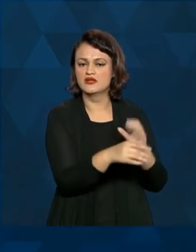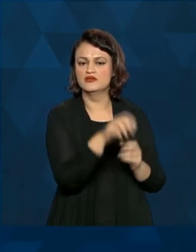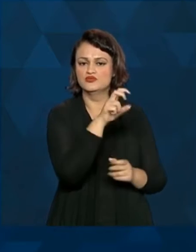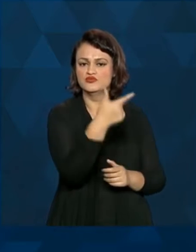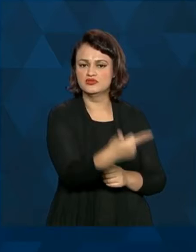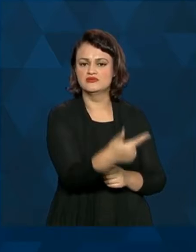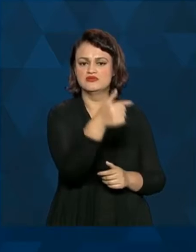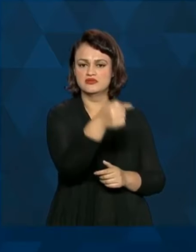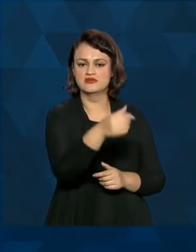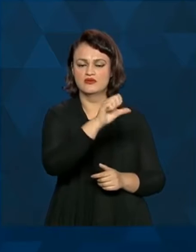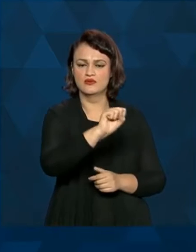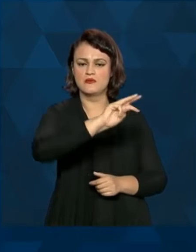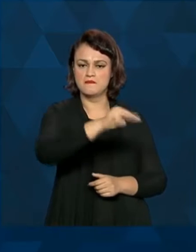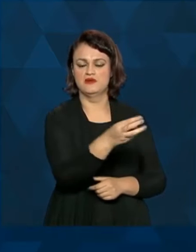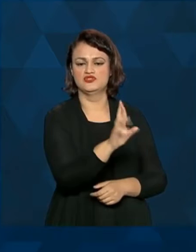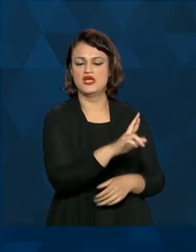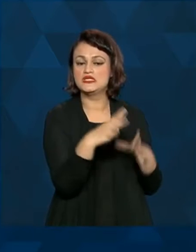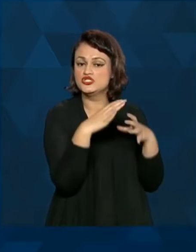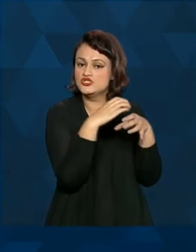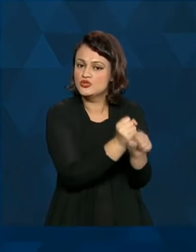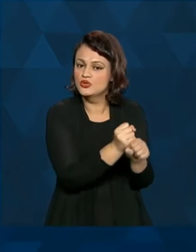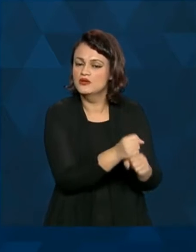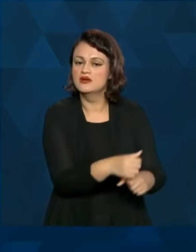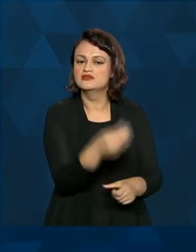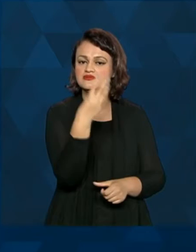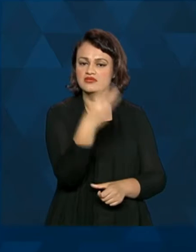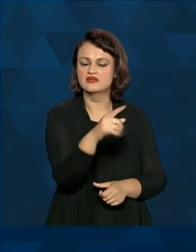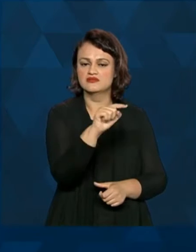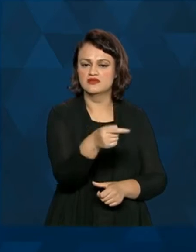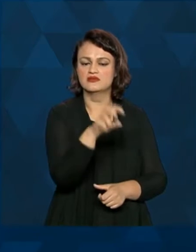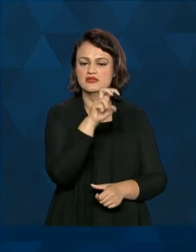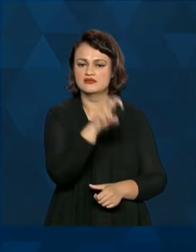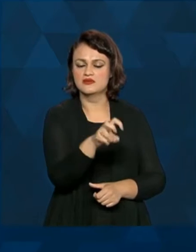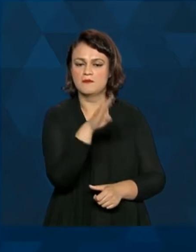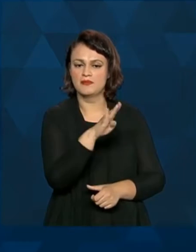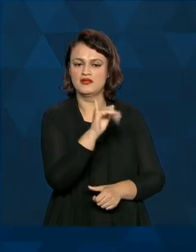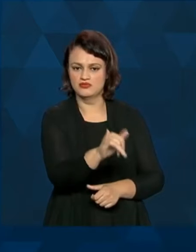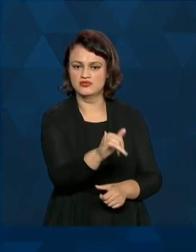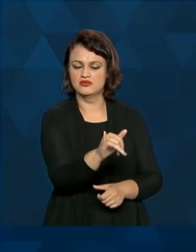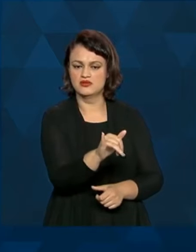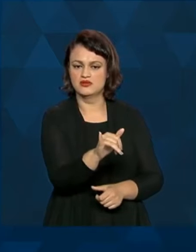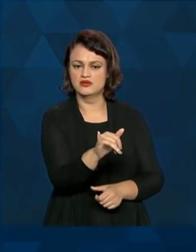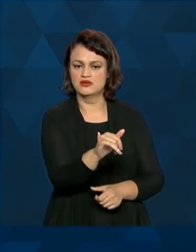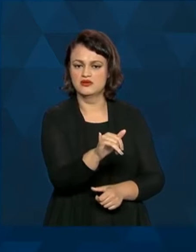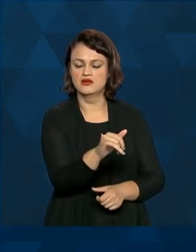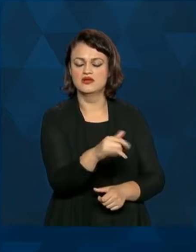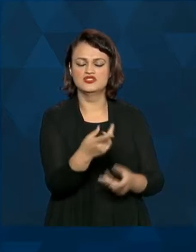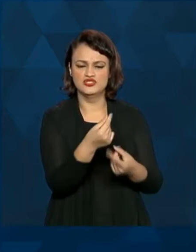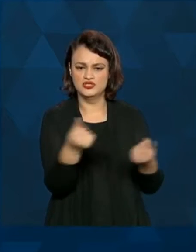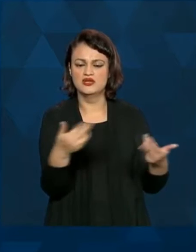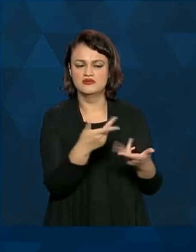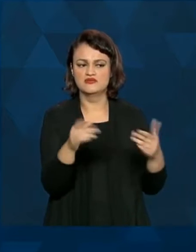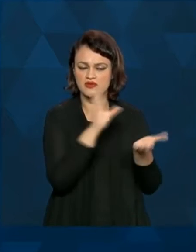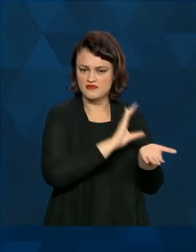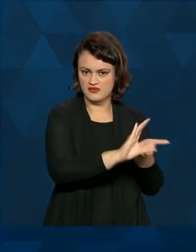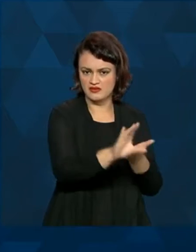258,1 milhões de reais, totalizando 3,5 bilhões de reais de recursos